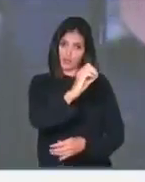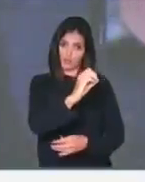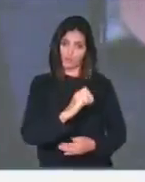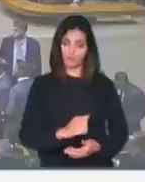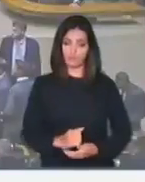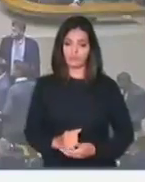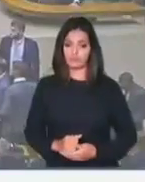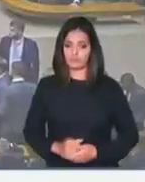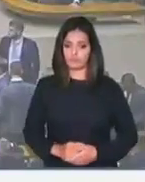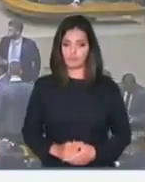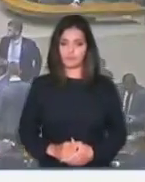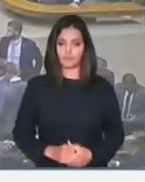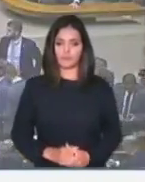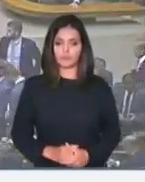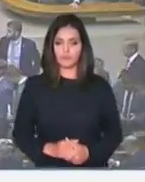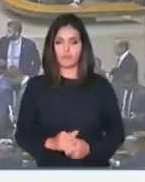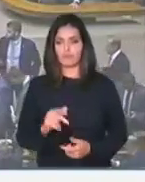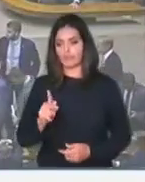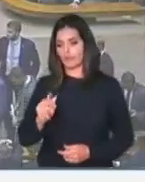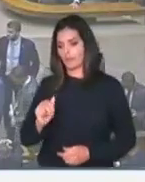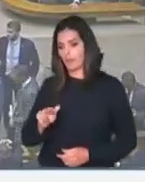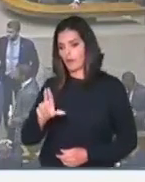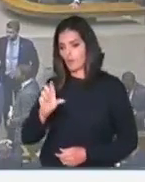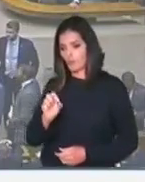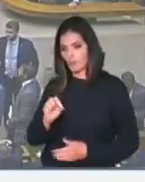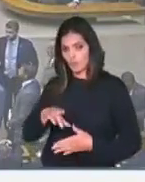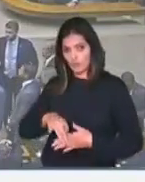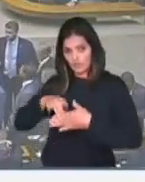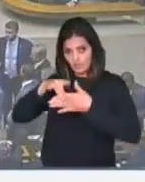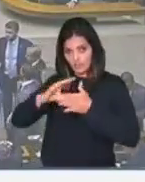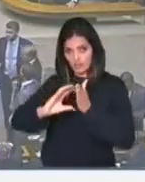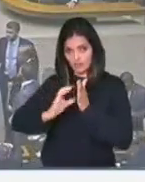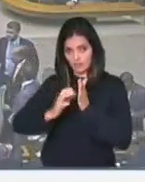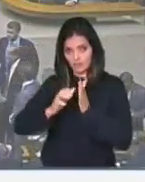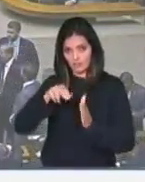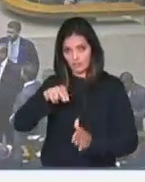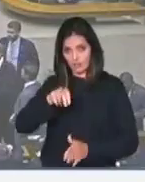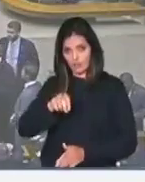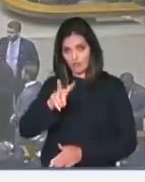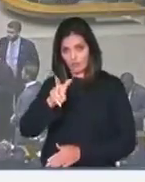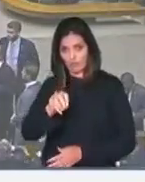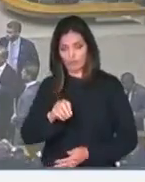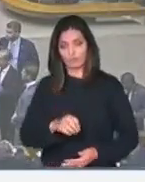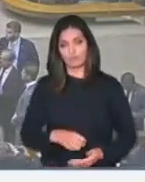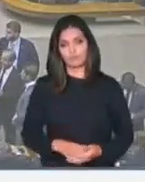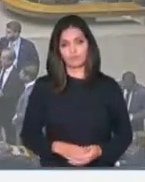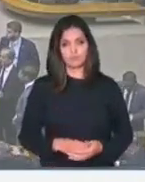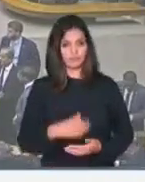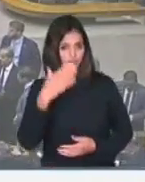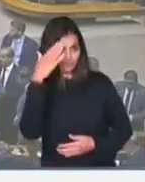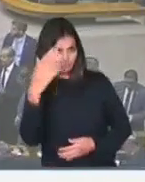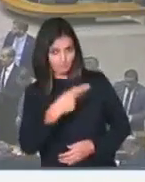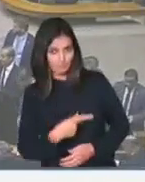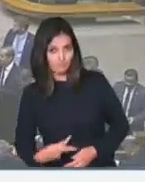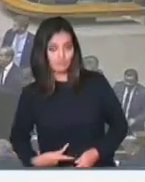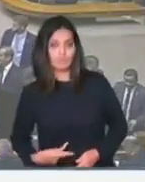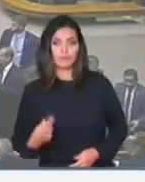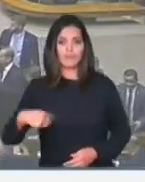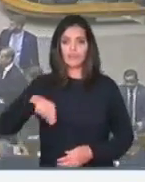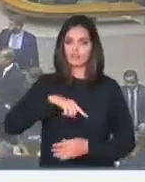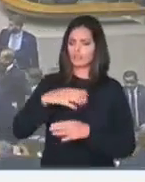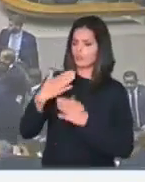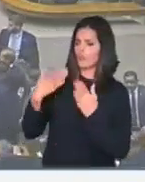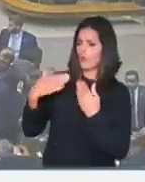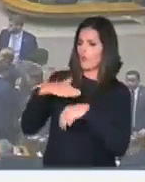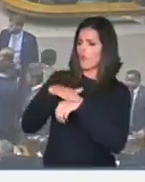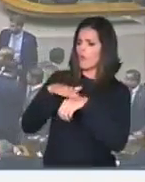o resultado paulo líder do novo obrigado presente presente série c resultados a gente tem